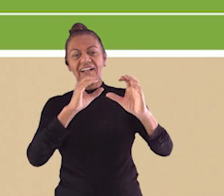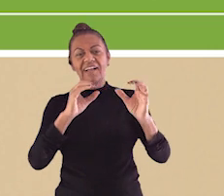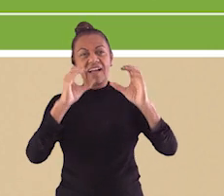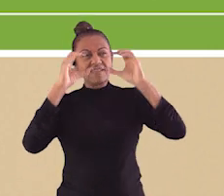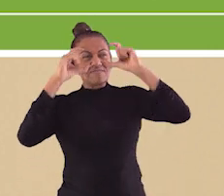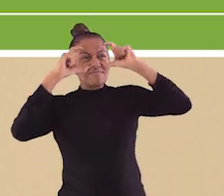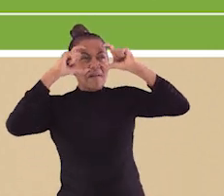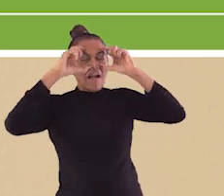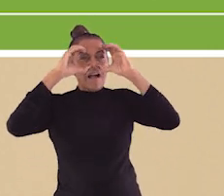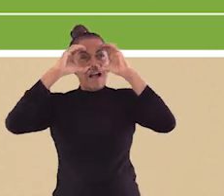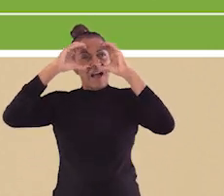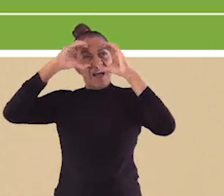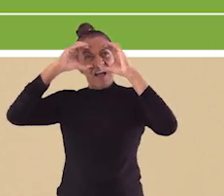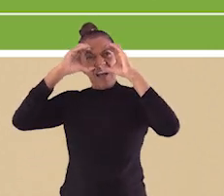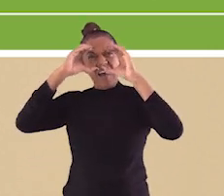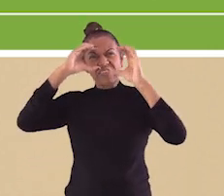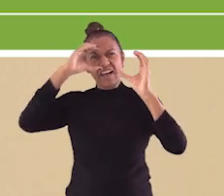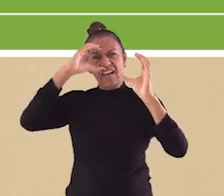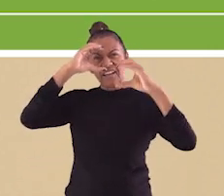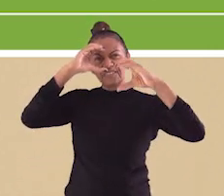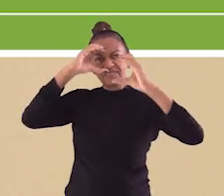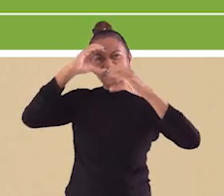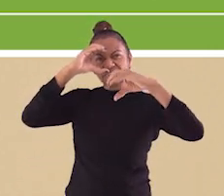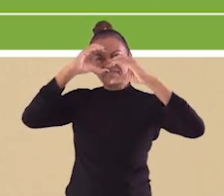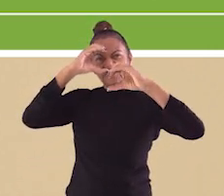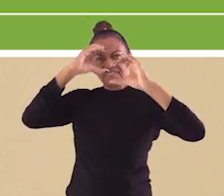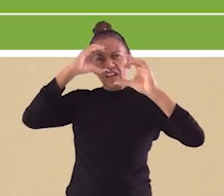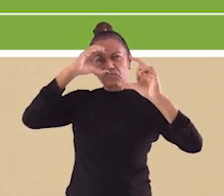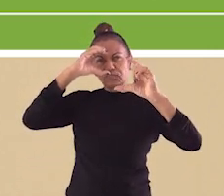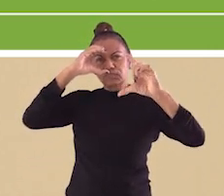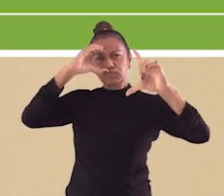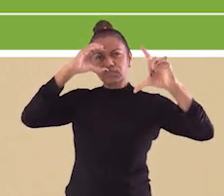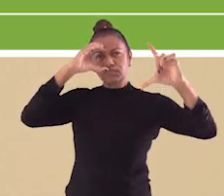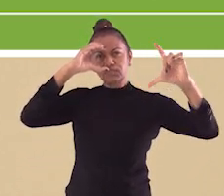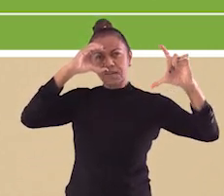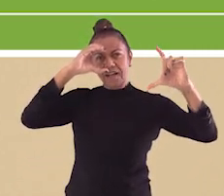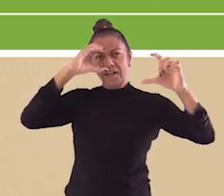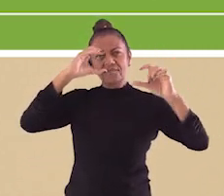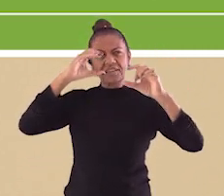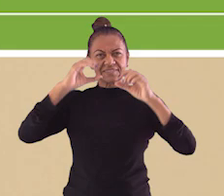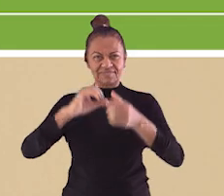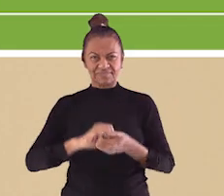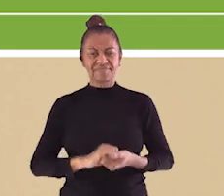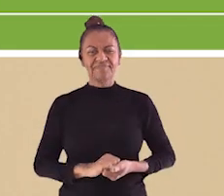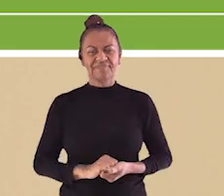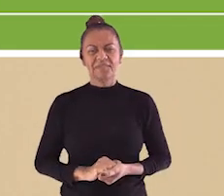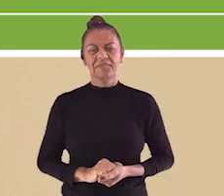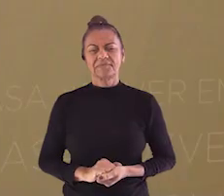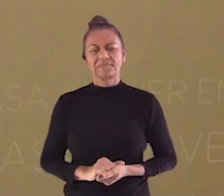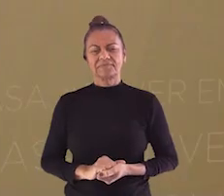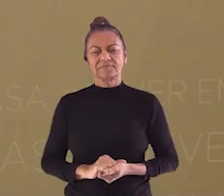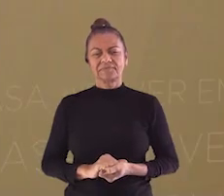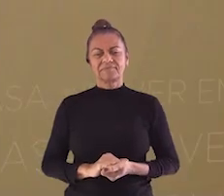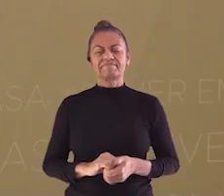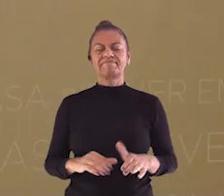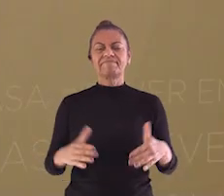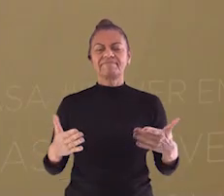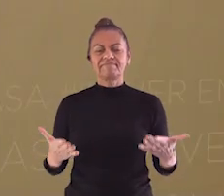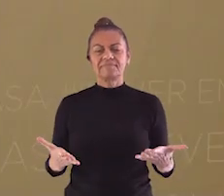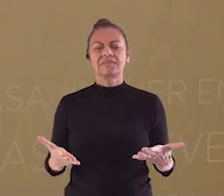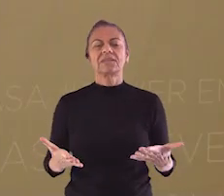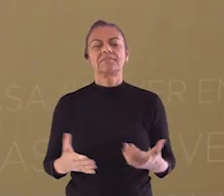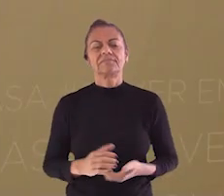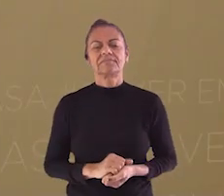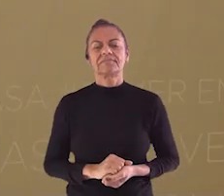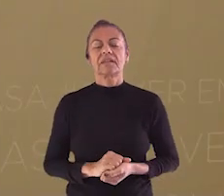foco pode ser ajustado por um regulador que realiza a movimentação interna das lentes. Bom, mas